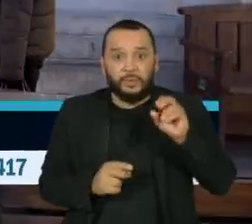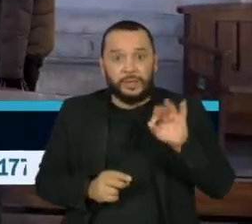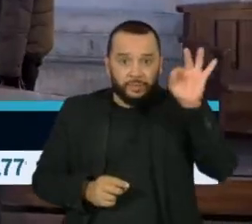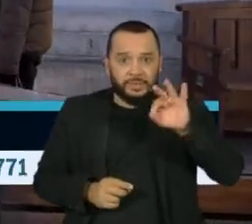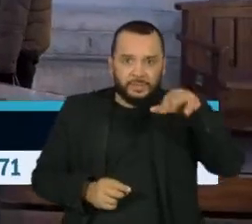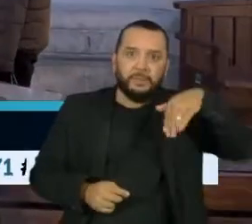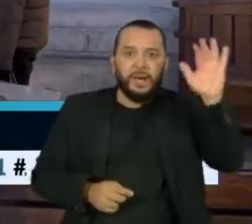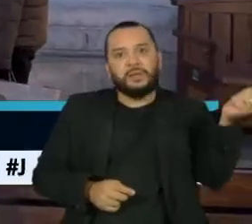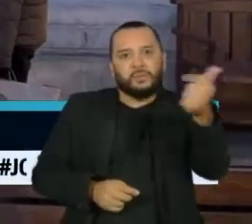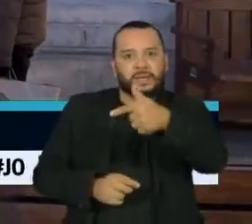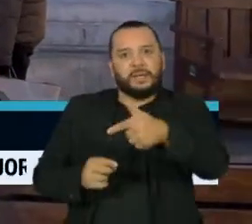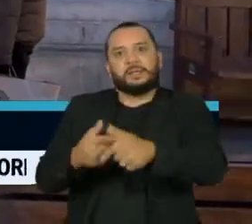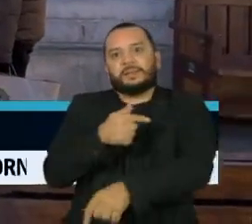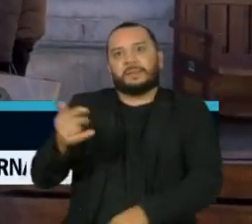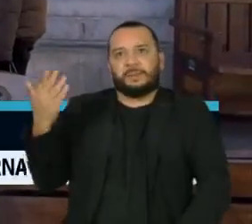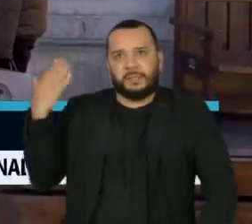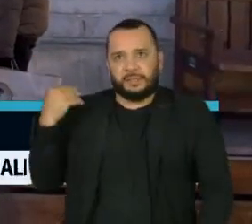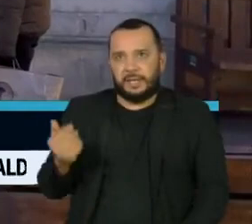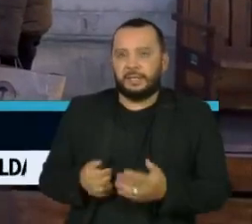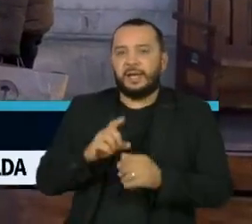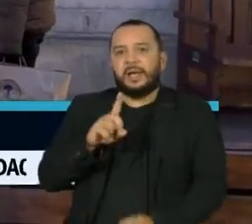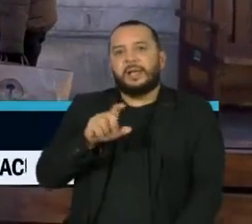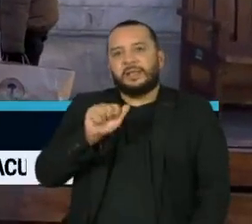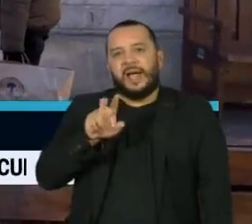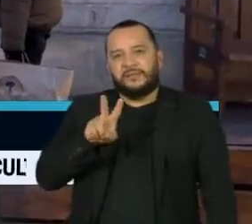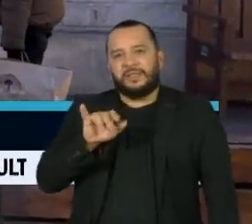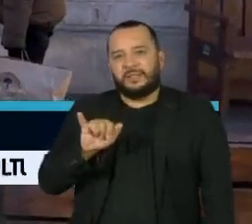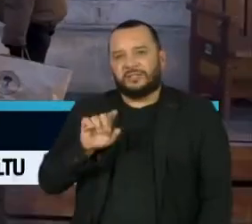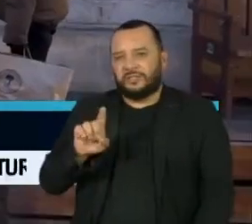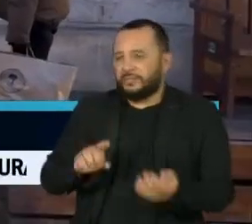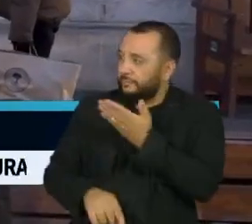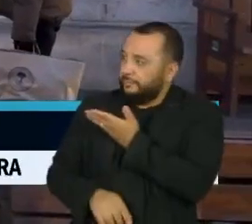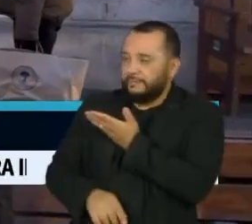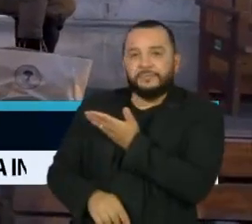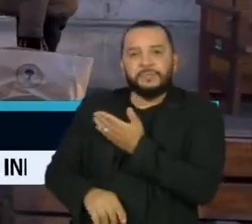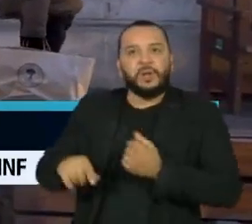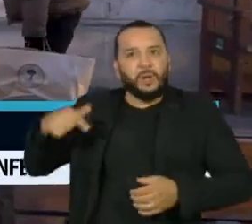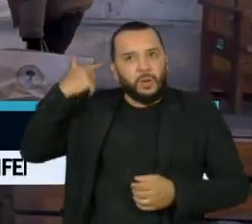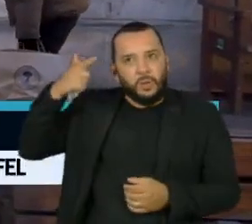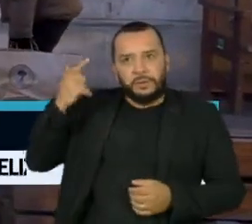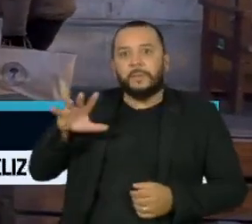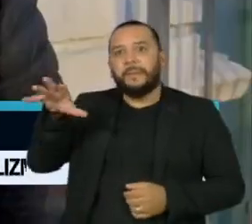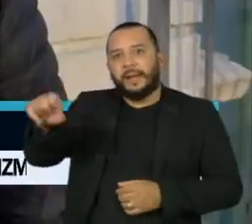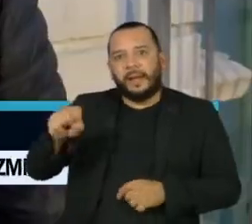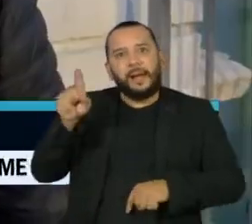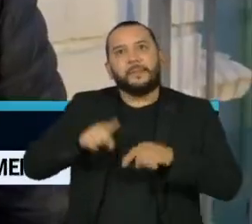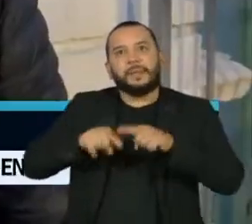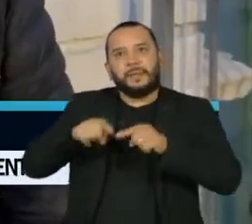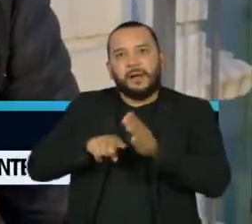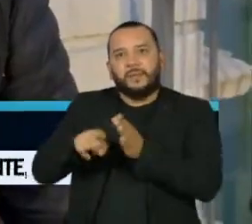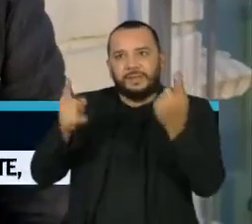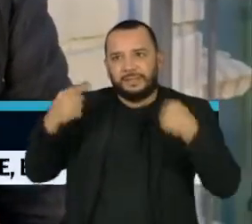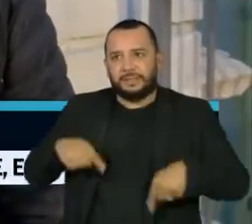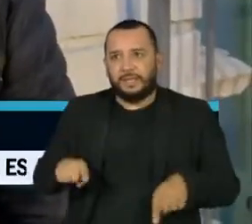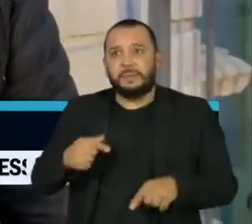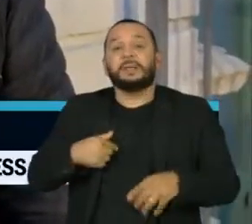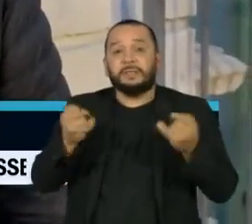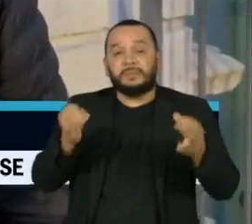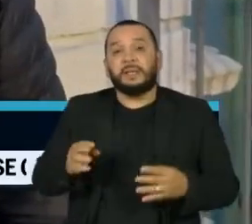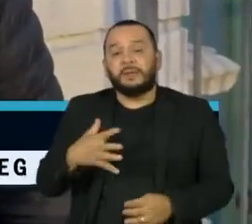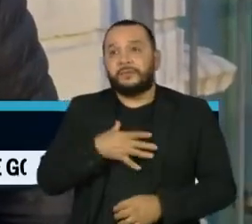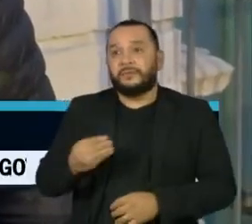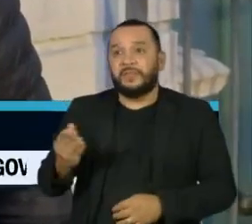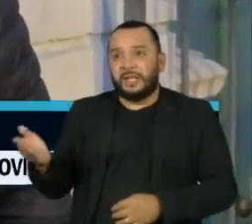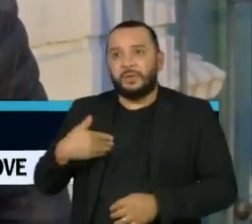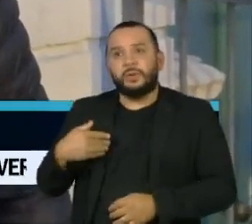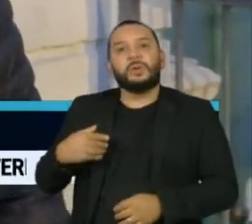passada. David foi até este centro de distribuição de testes em Londres para pegar mais kits. Ele conta que os filhos fazem o teste